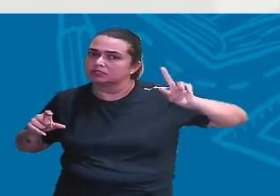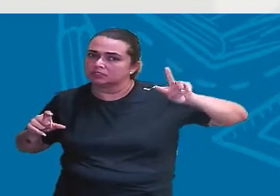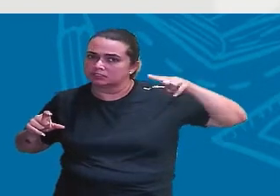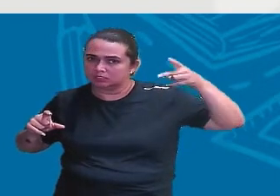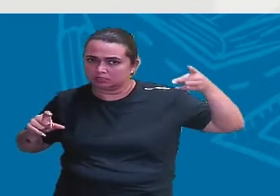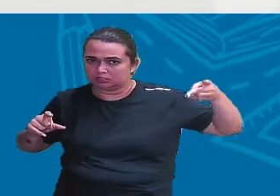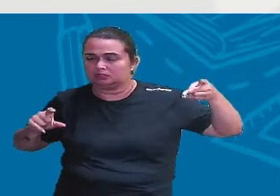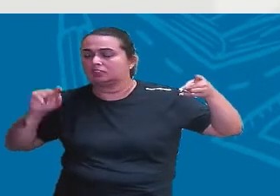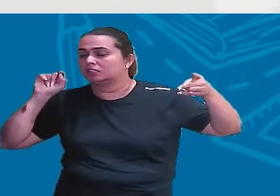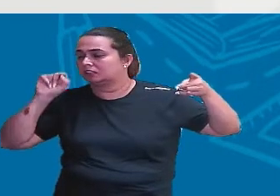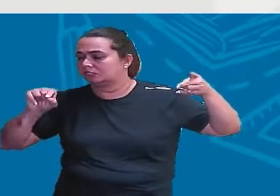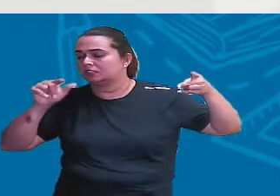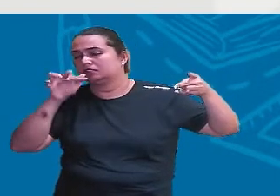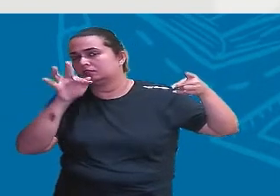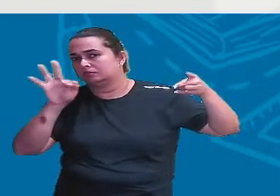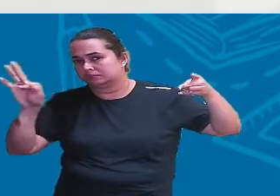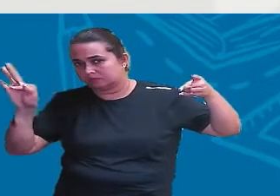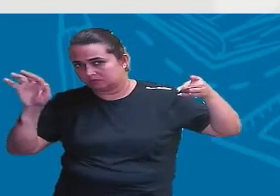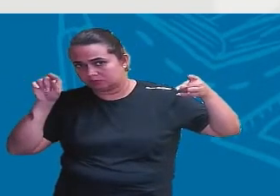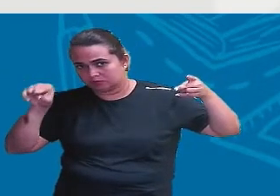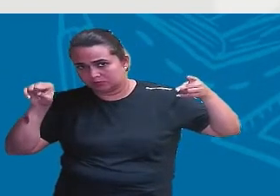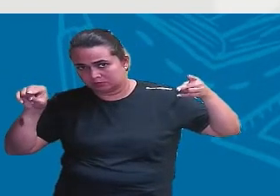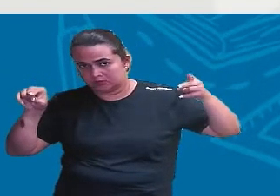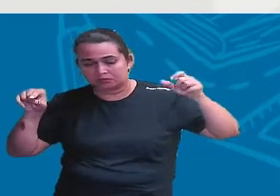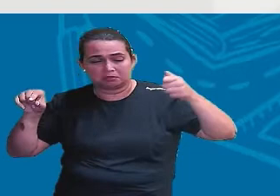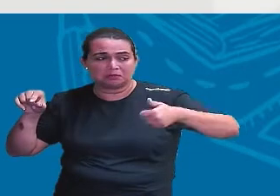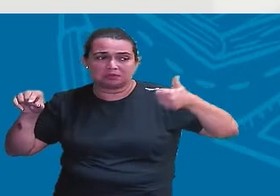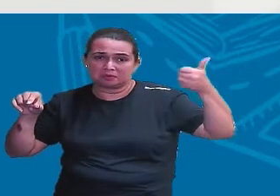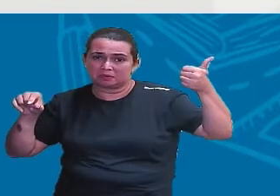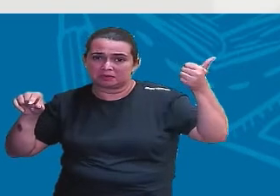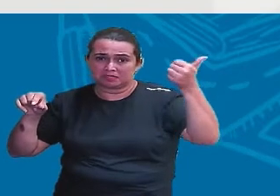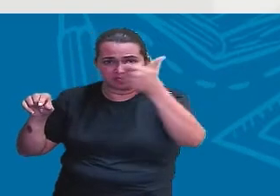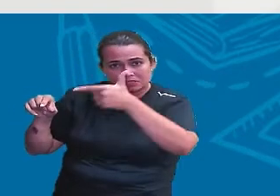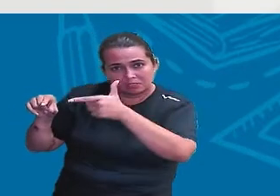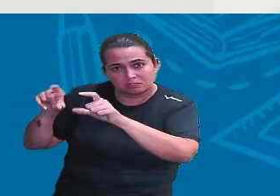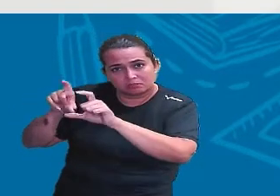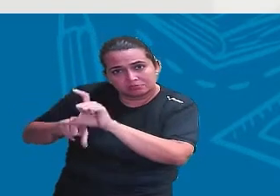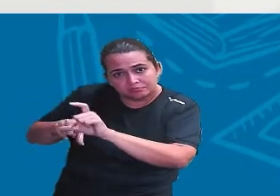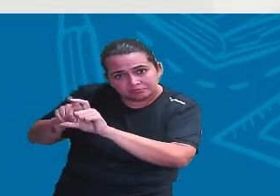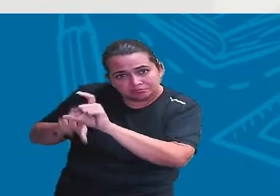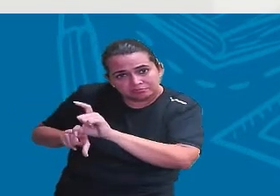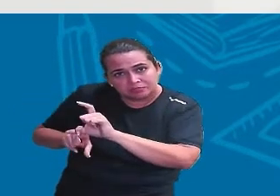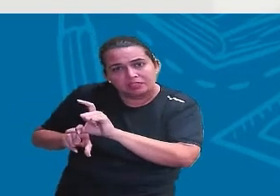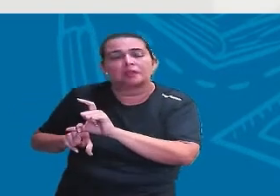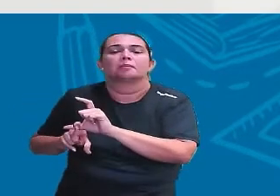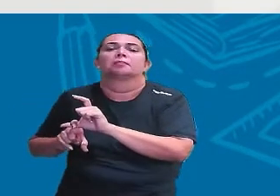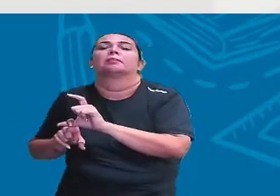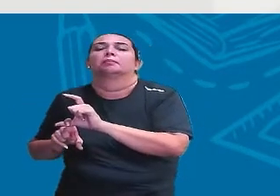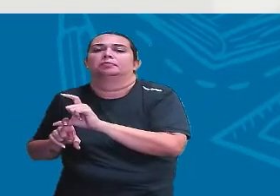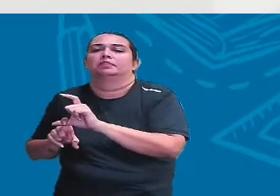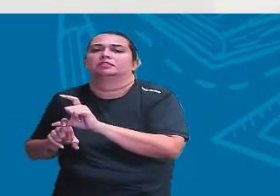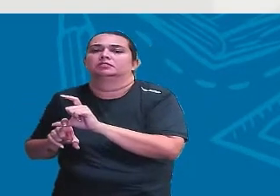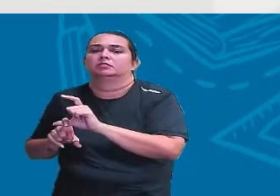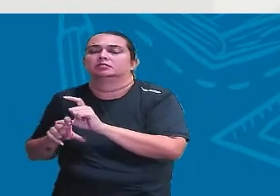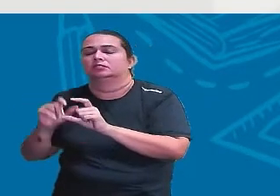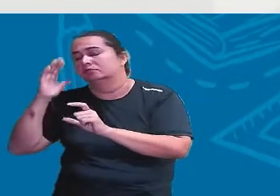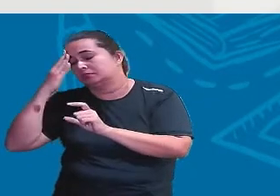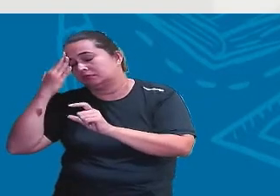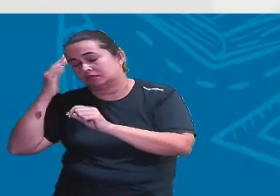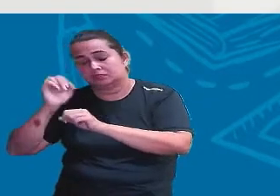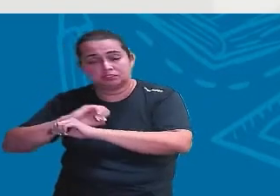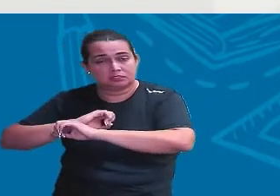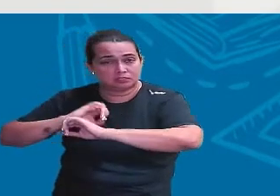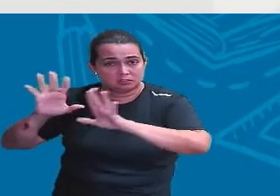elas precisam de uma oração anterior e precisam ter uma oração principal aí para ligar, para fazer aquele elo